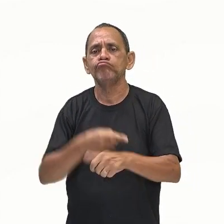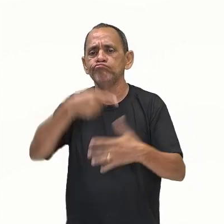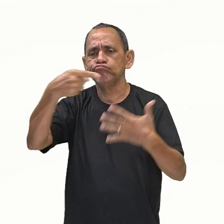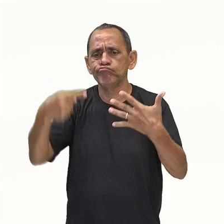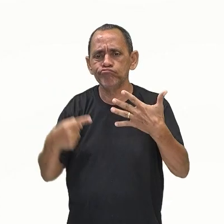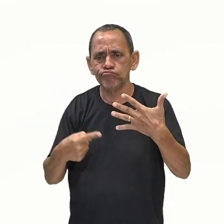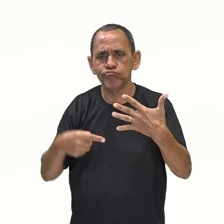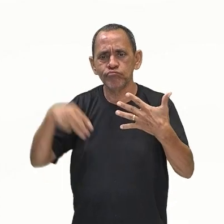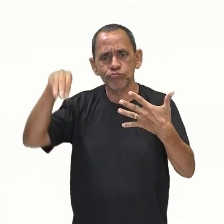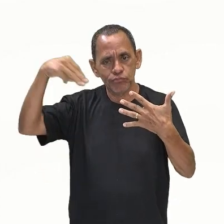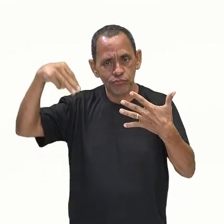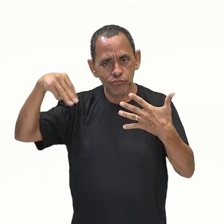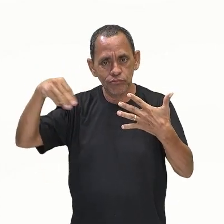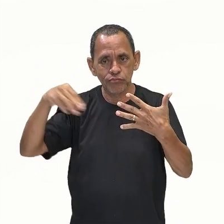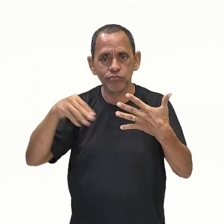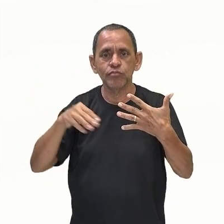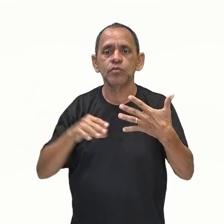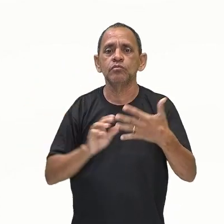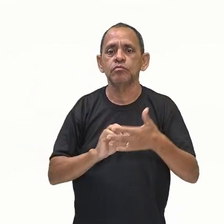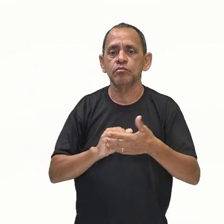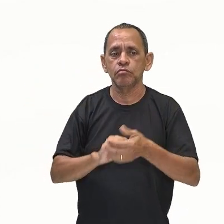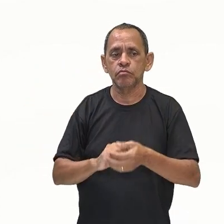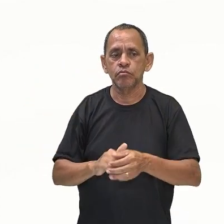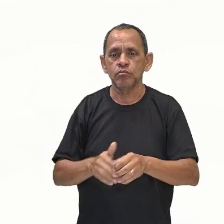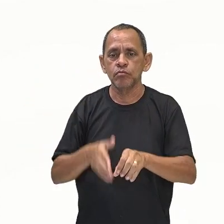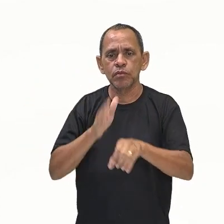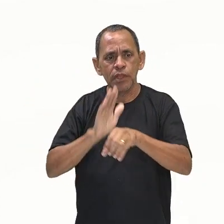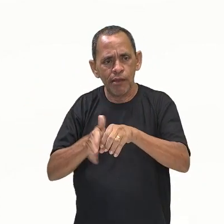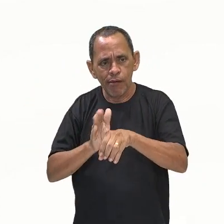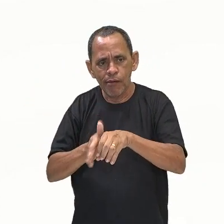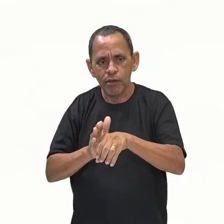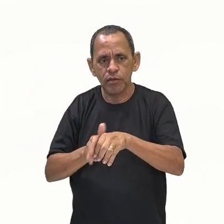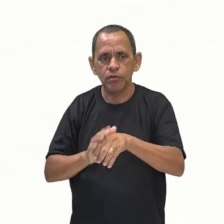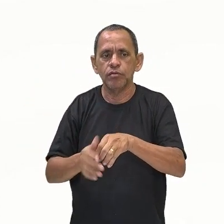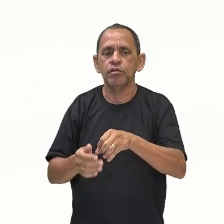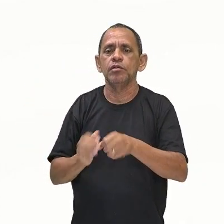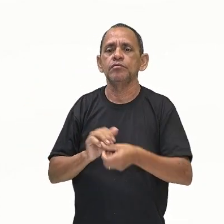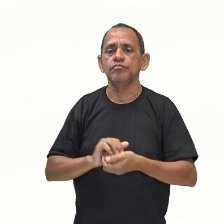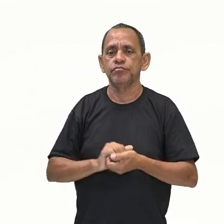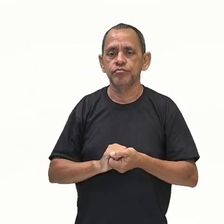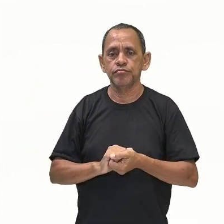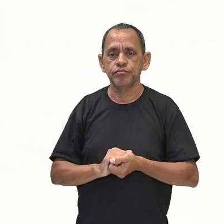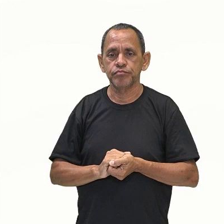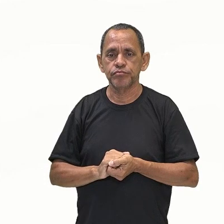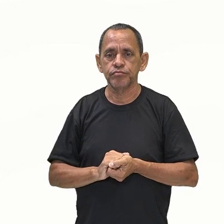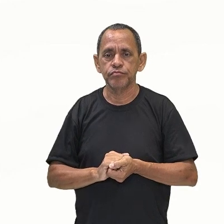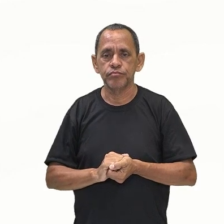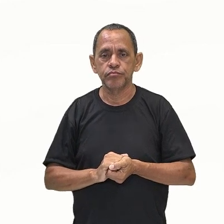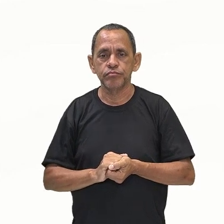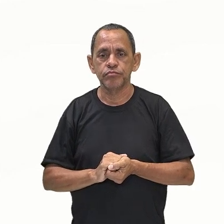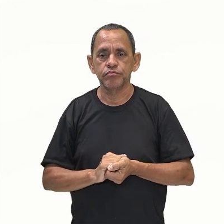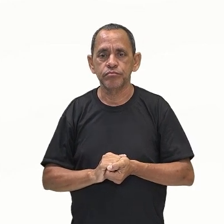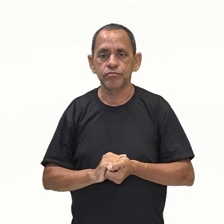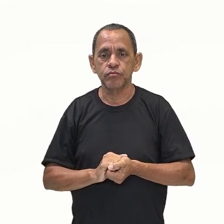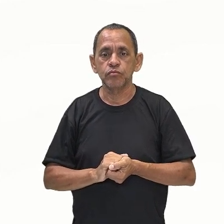depois temos Tefé, temos também Tefé localizado aqui, temos Tabatinga,